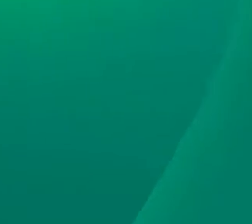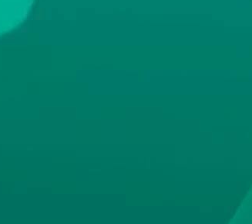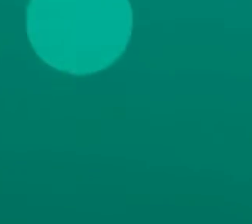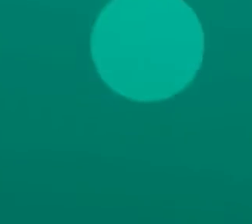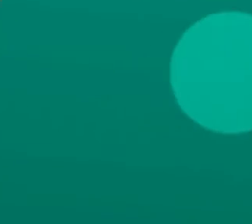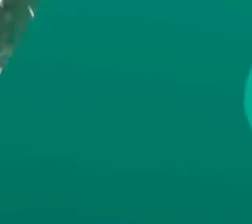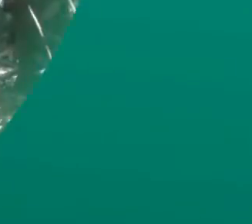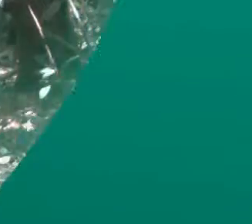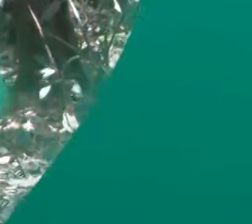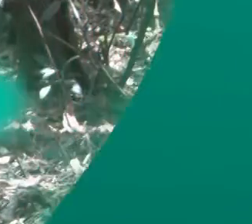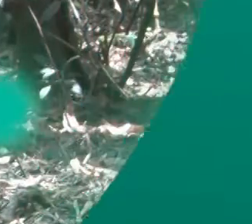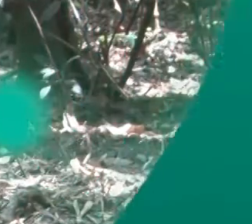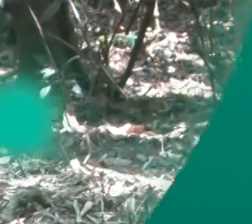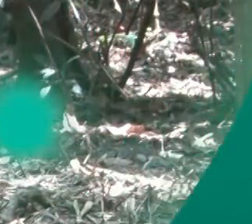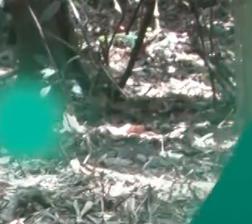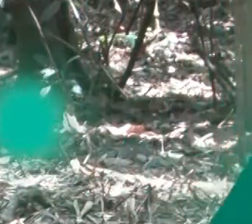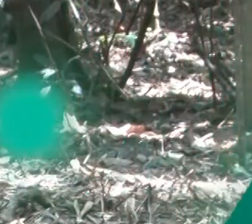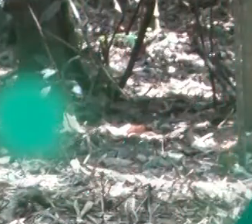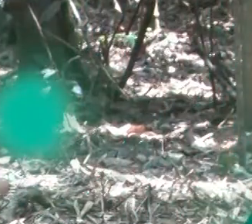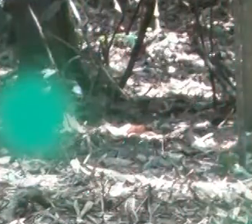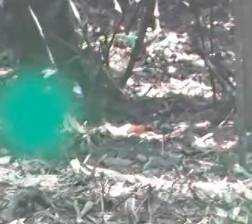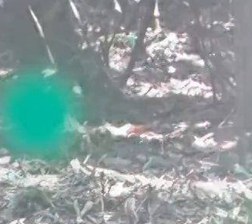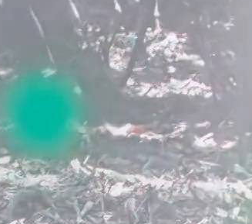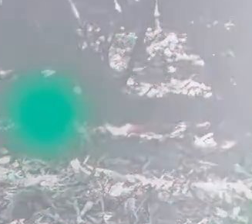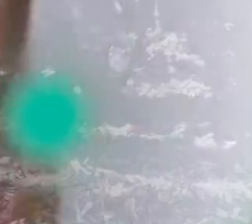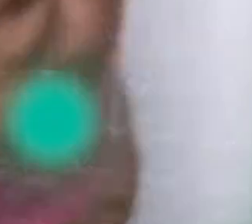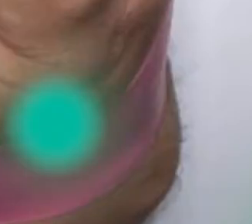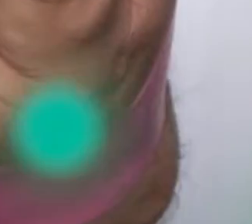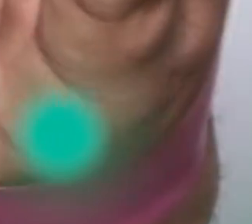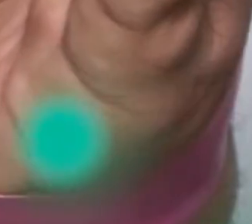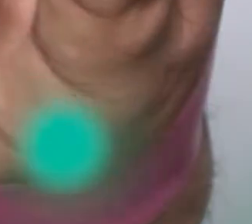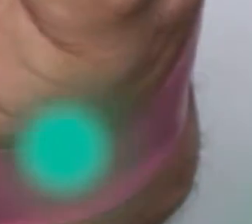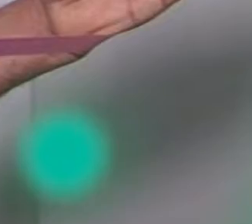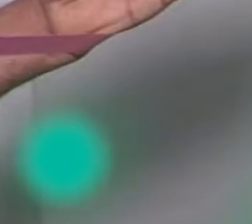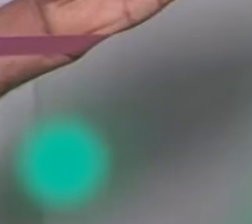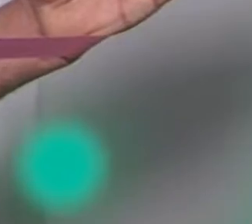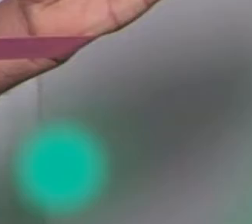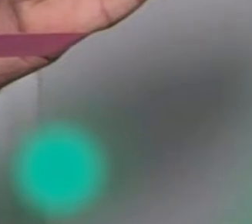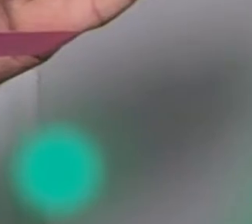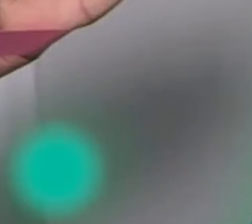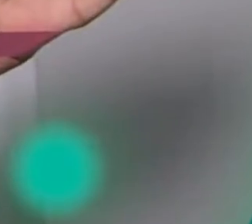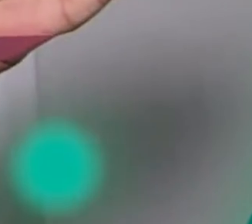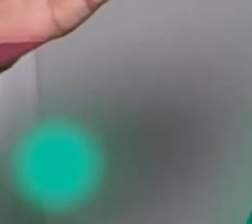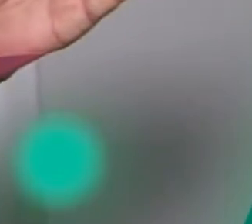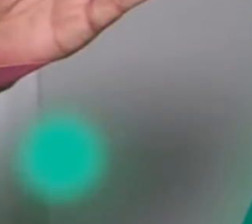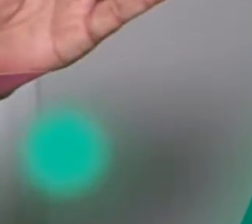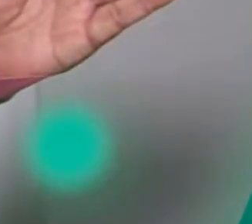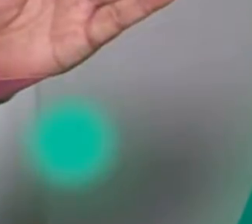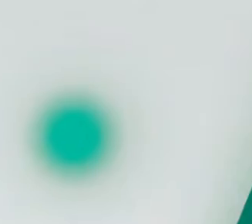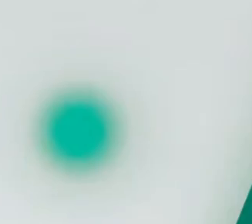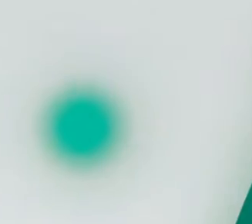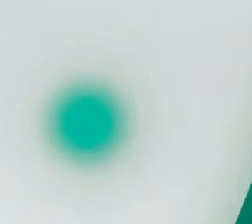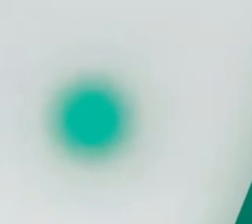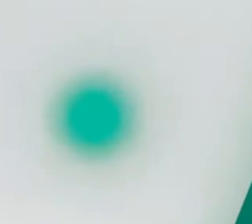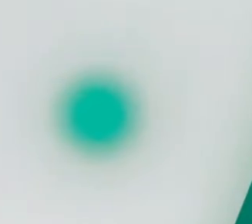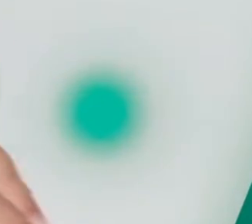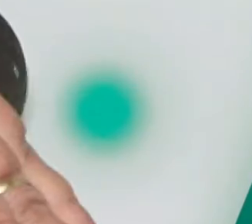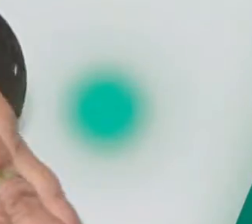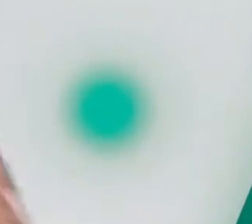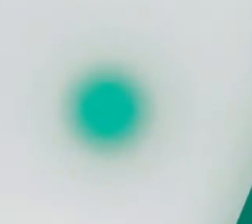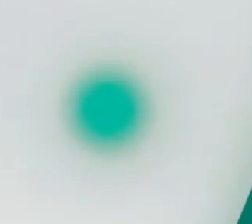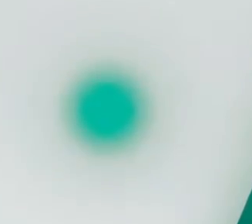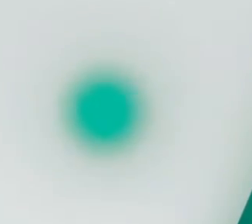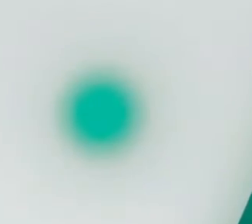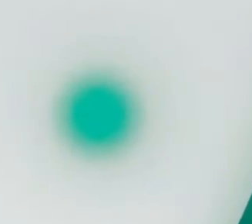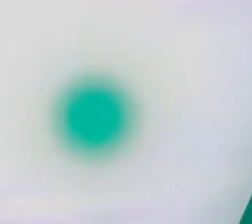o Olá tudo bem No próximo de ver ciência vamos acompanhar um projeto dos pesquisadores da Universidade Estadual de Feira de Santana que